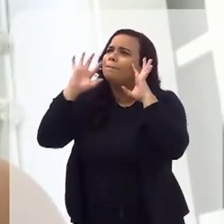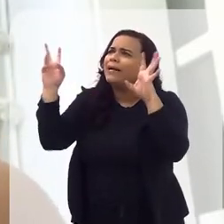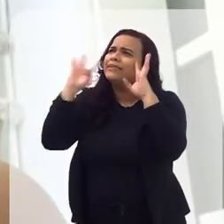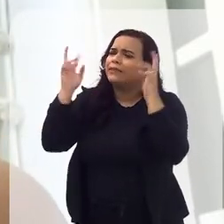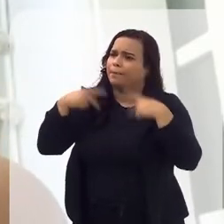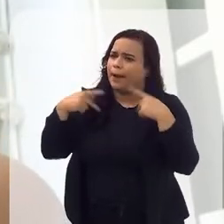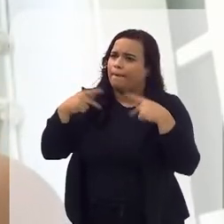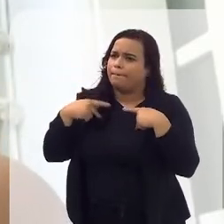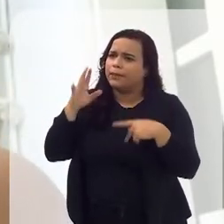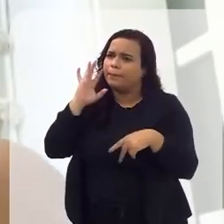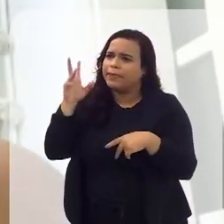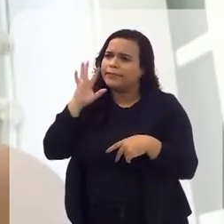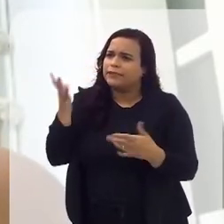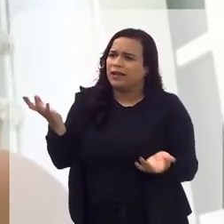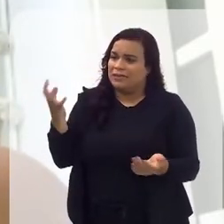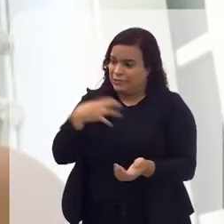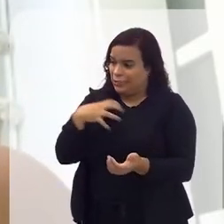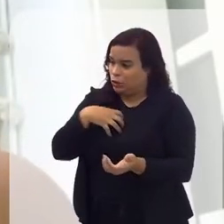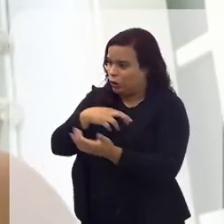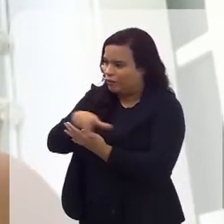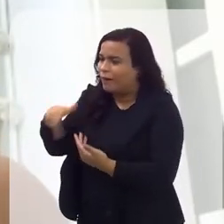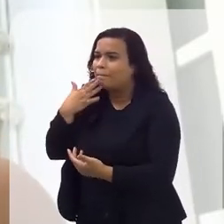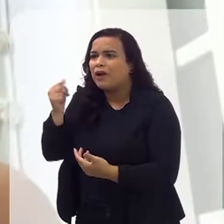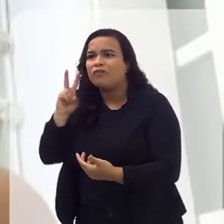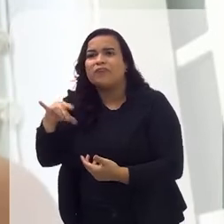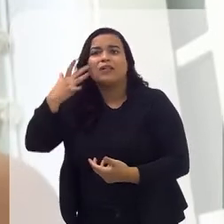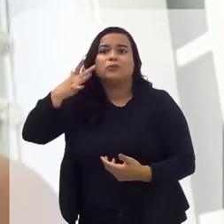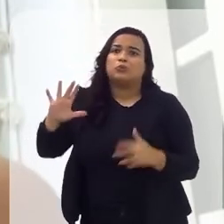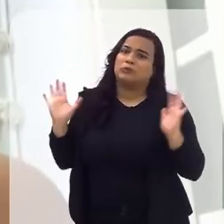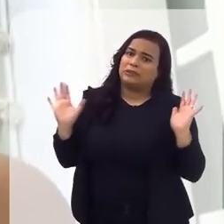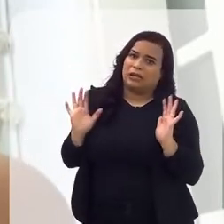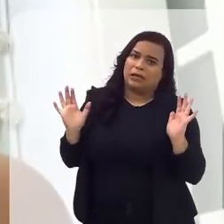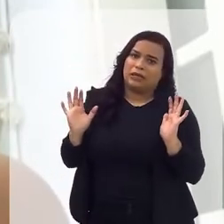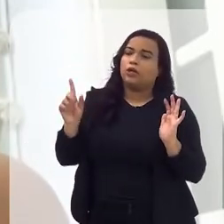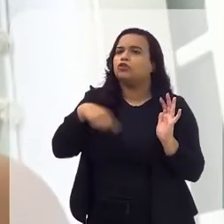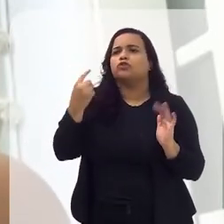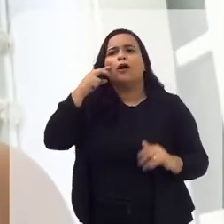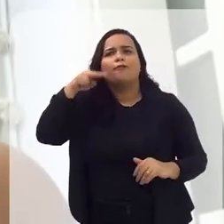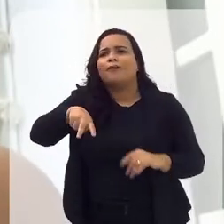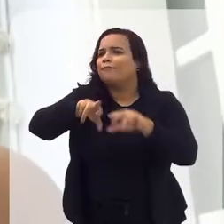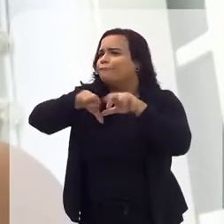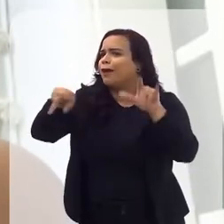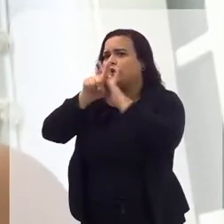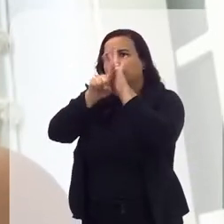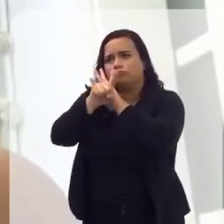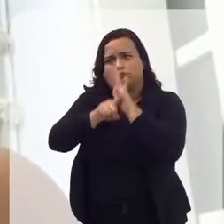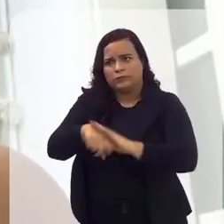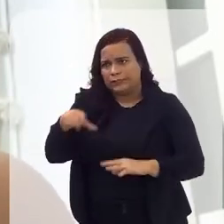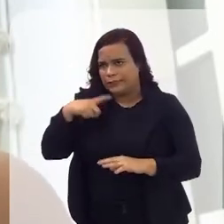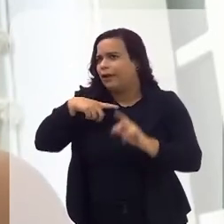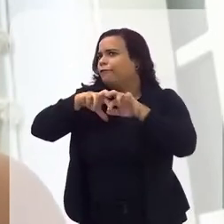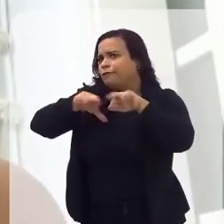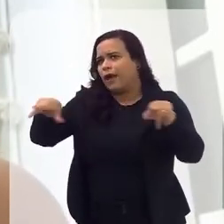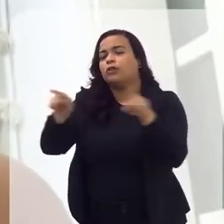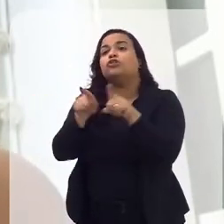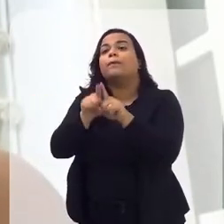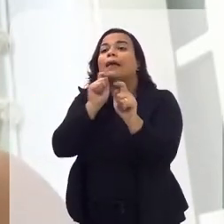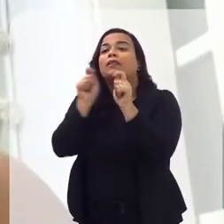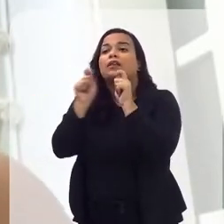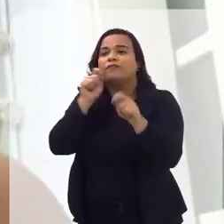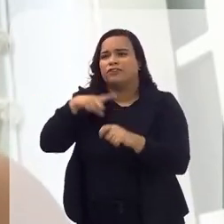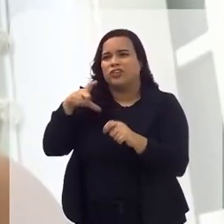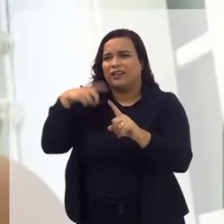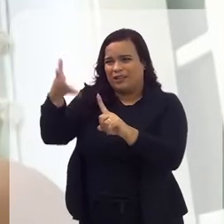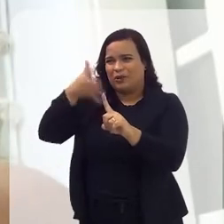porque na verdade, quando eu disse para mim mesma, eu falei: olha, eu não sei se esses sintomas vão melhorar, né? A gente tem visto várias pesquisas aí, inclusive de